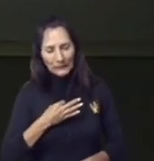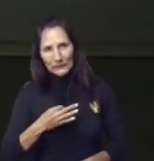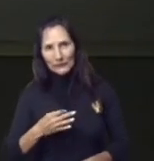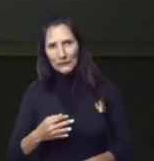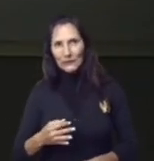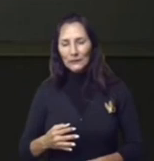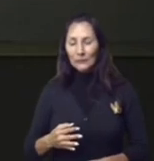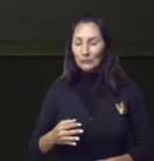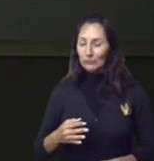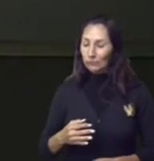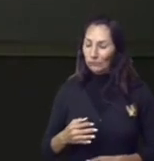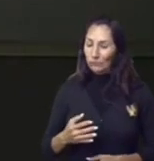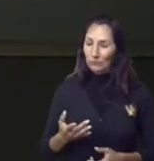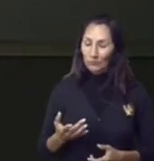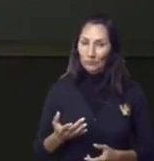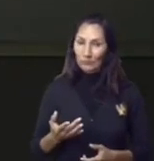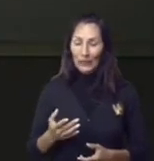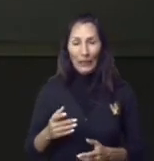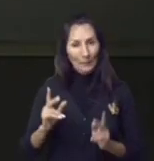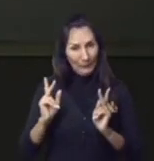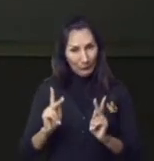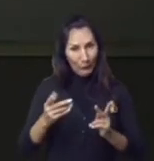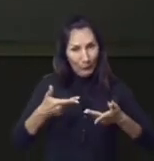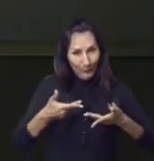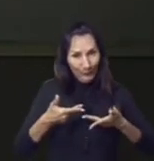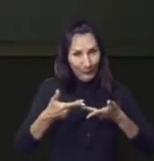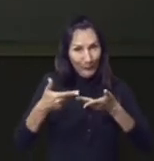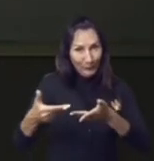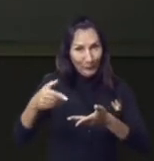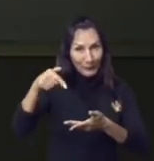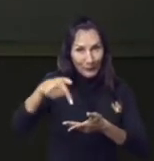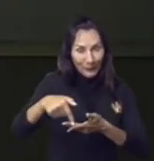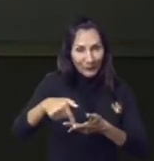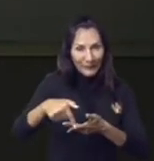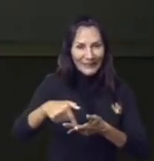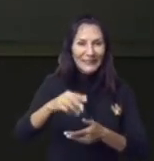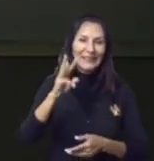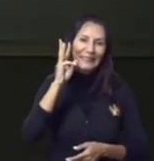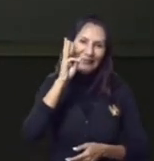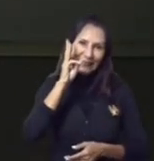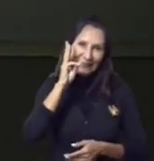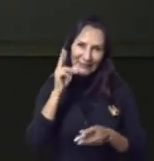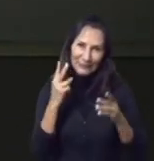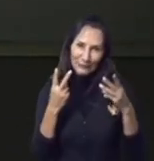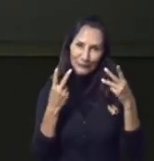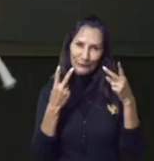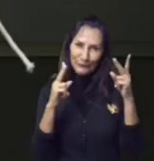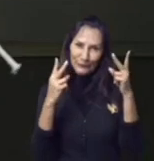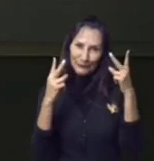desânimo, palavra de maldição. Alguém me trouxe aqui, numa terça-feira da vitória.